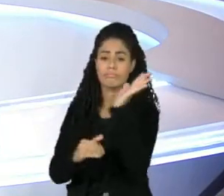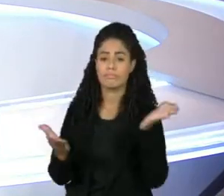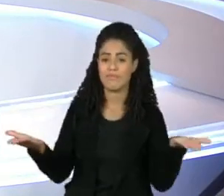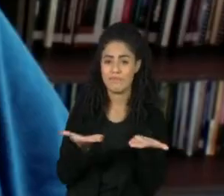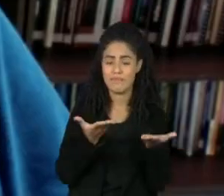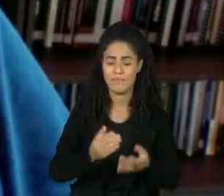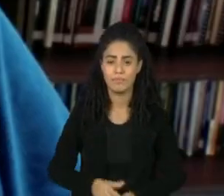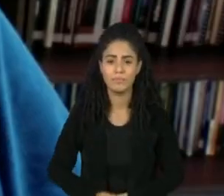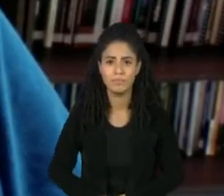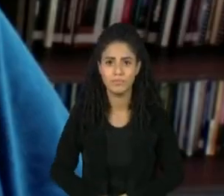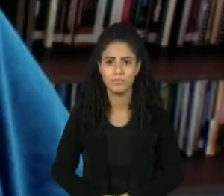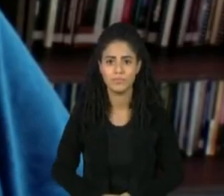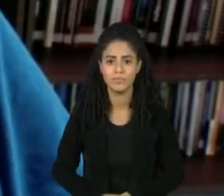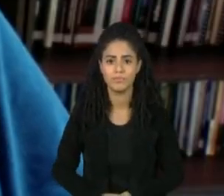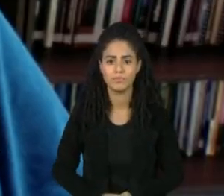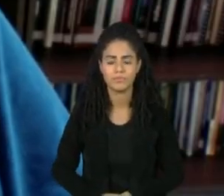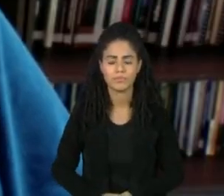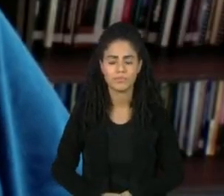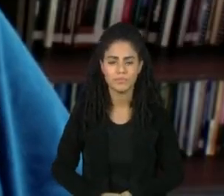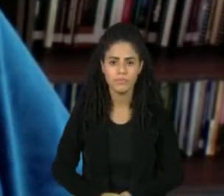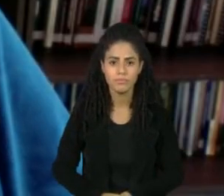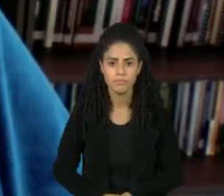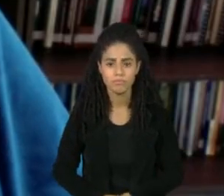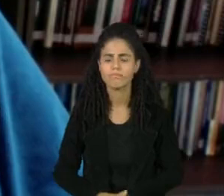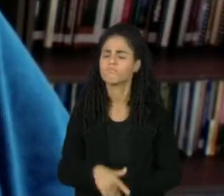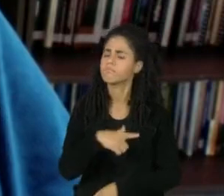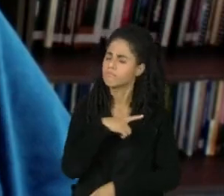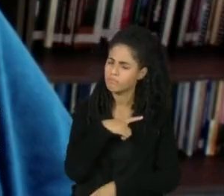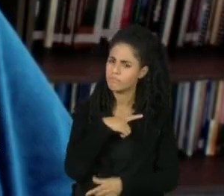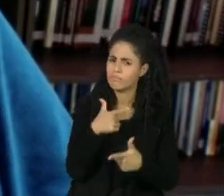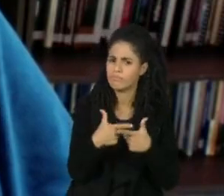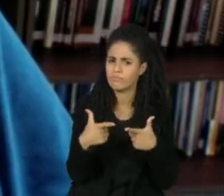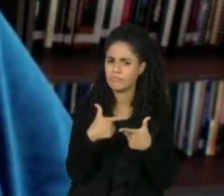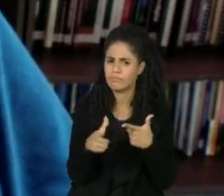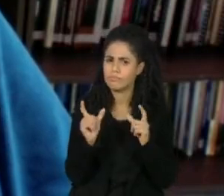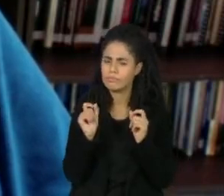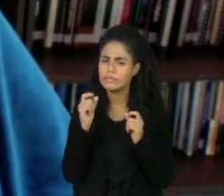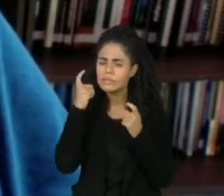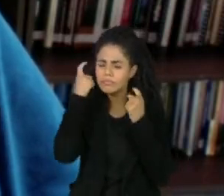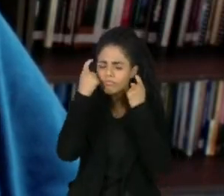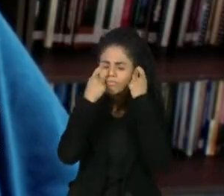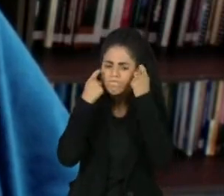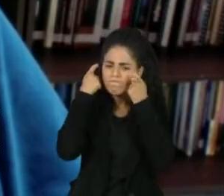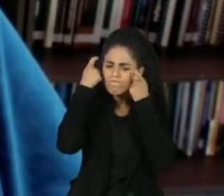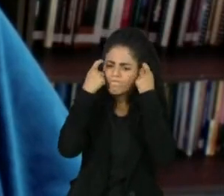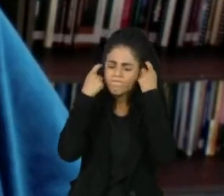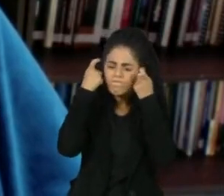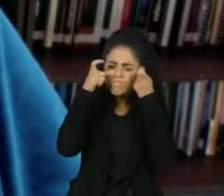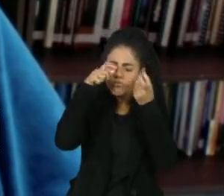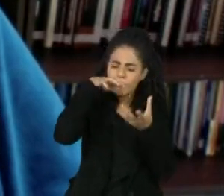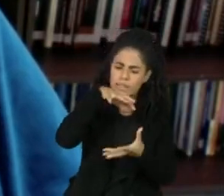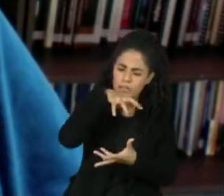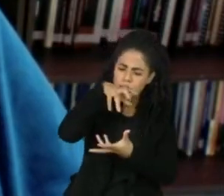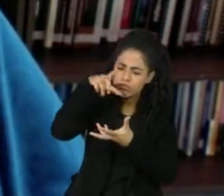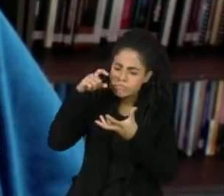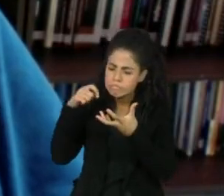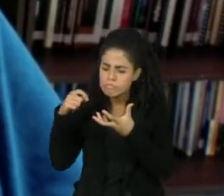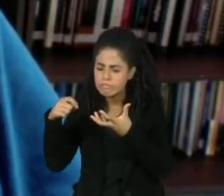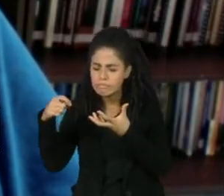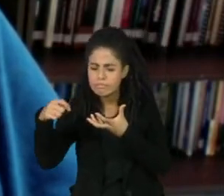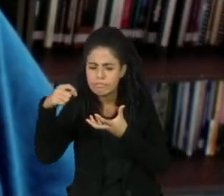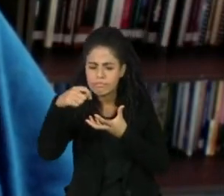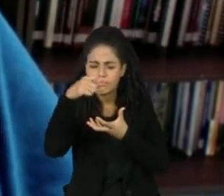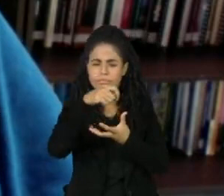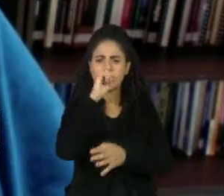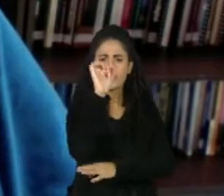humanidade. Tem muito a ver com o fato de que existe uma preocupação mundial com a Amazônia,